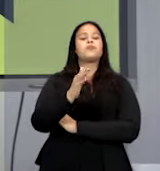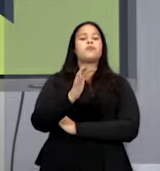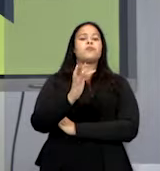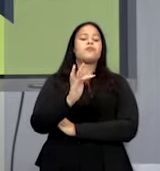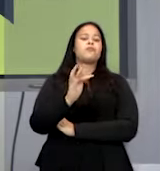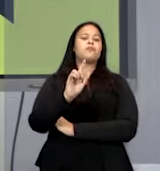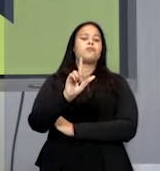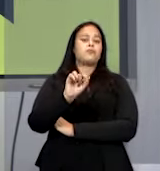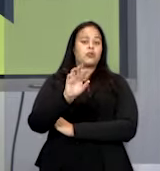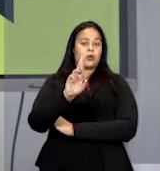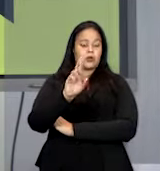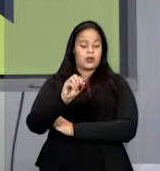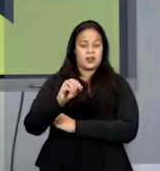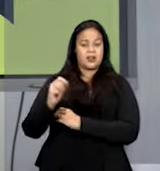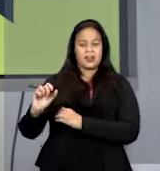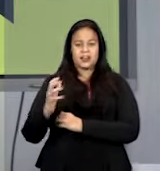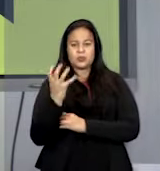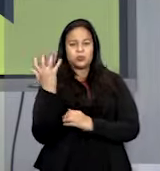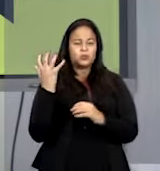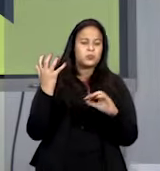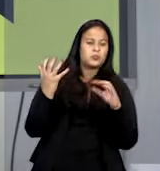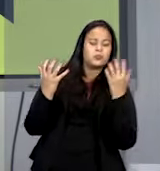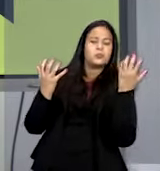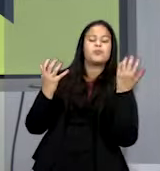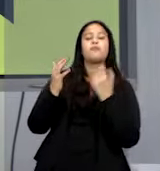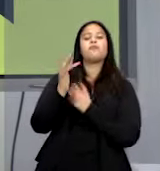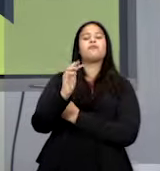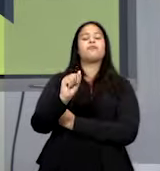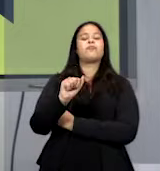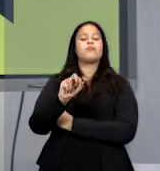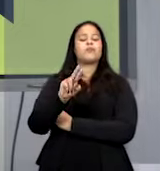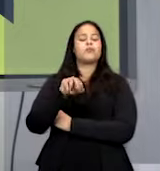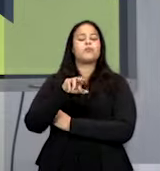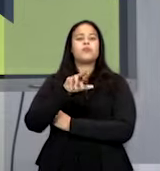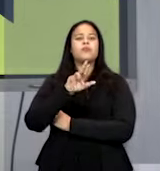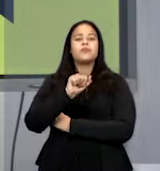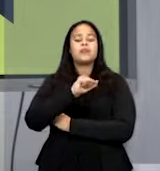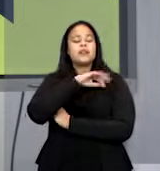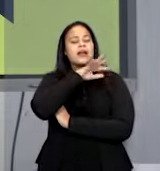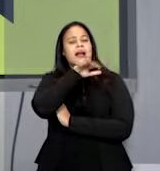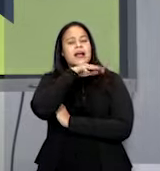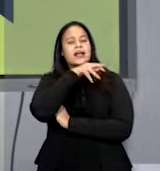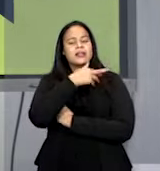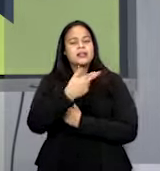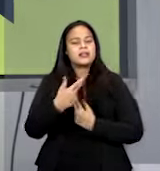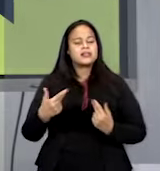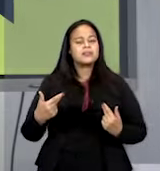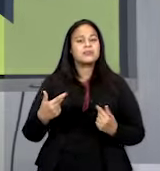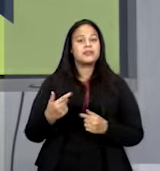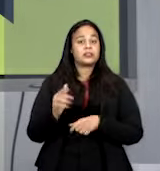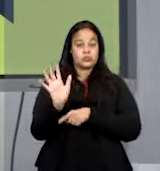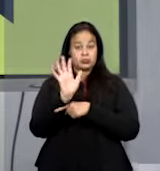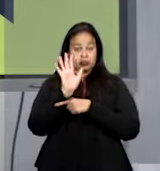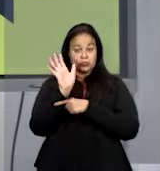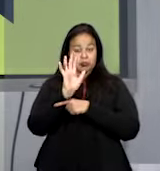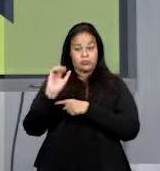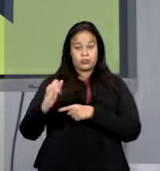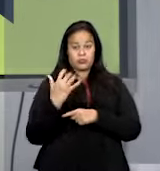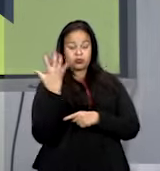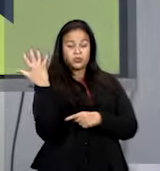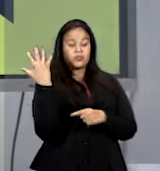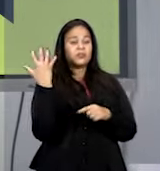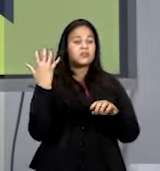vegetais nativos e fauna são os animais nativos. No caso do filme, a mata, a